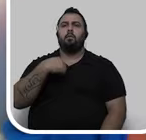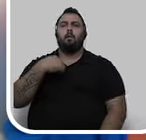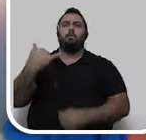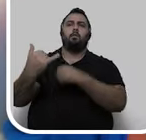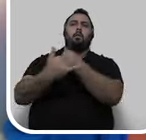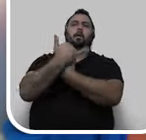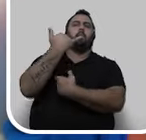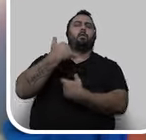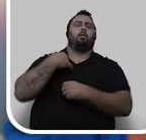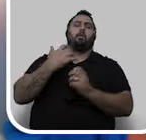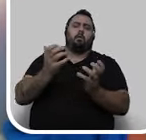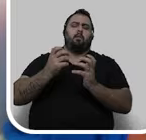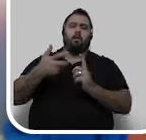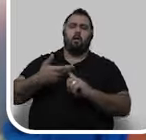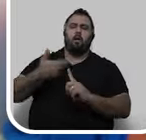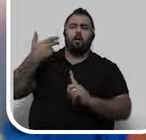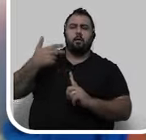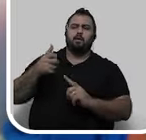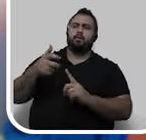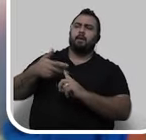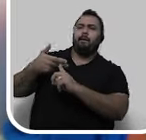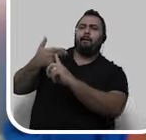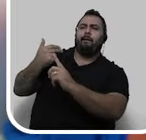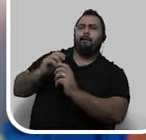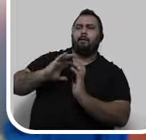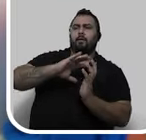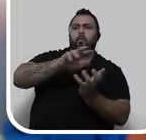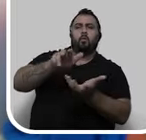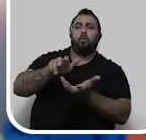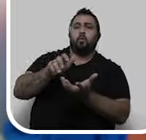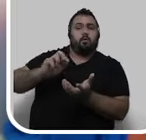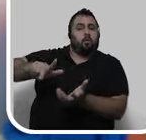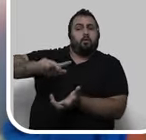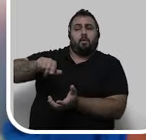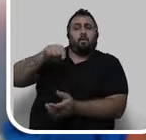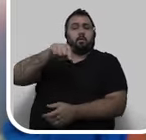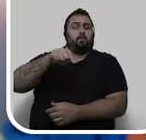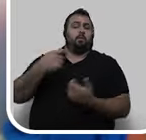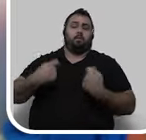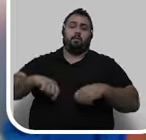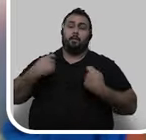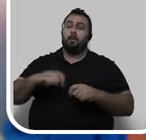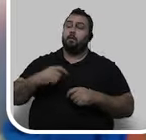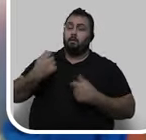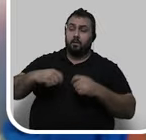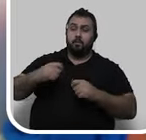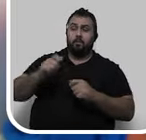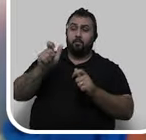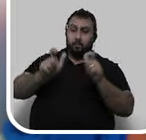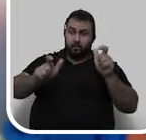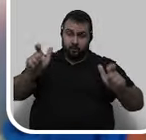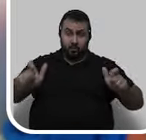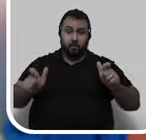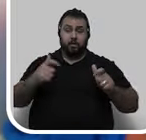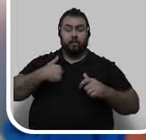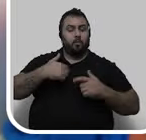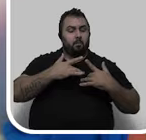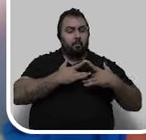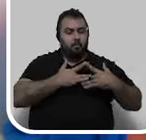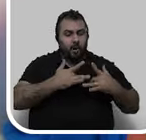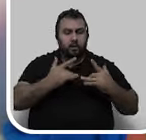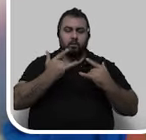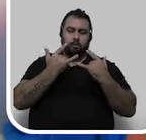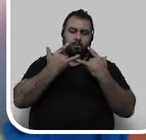ser hacker e eu vou hackear o mundo, porque não é disso que a gente precisa. A gente precisa de pessoas que venham com paixão